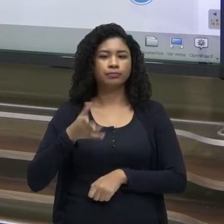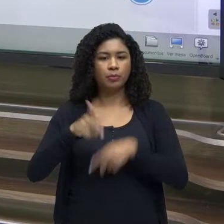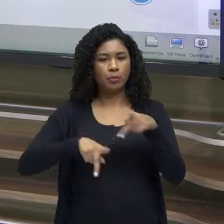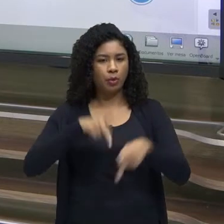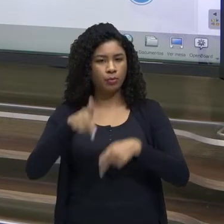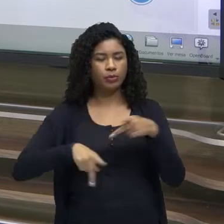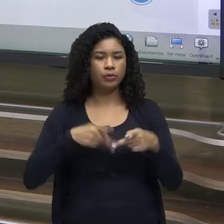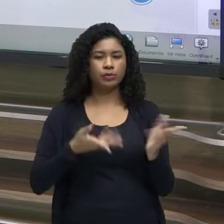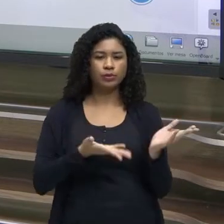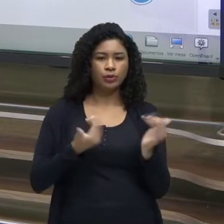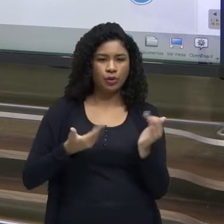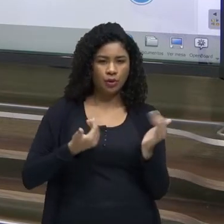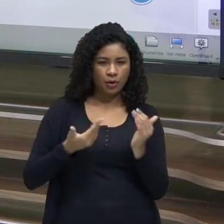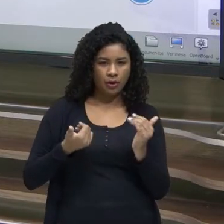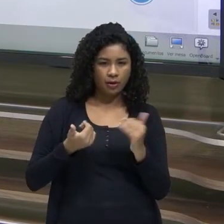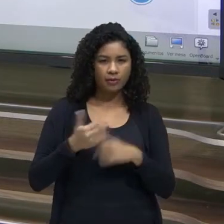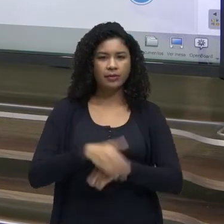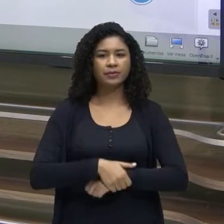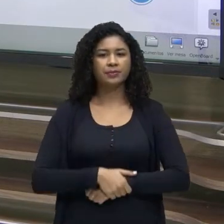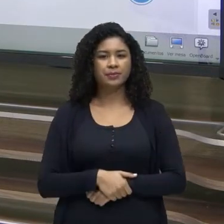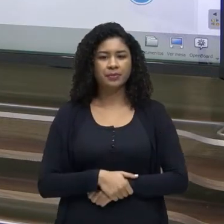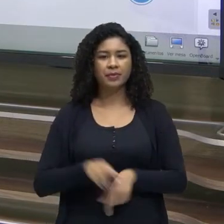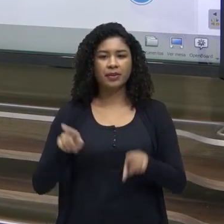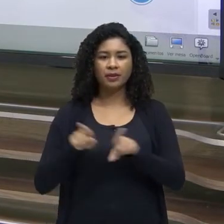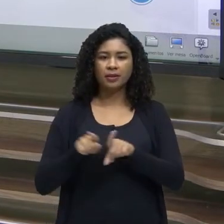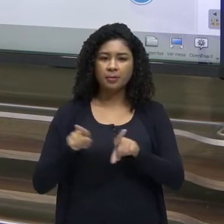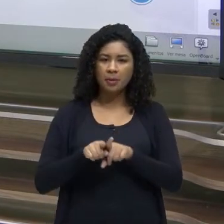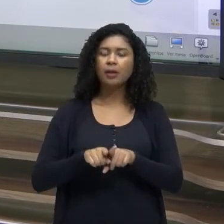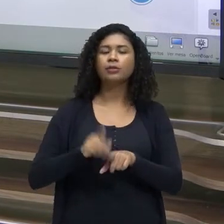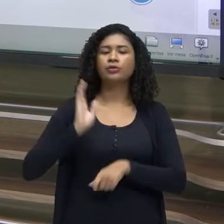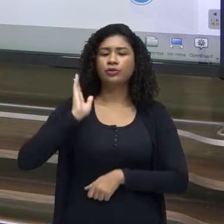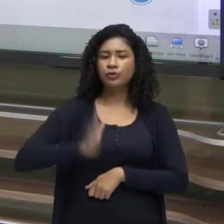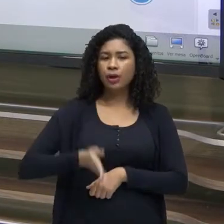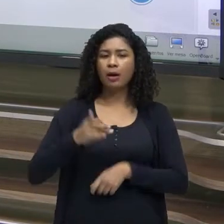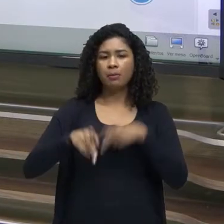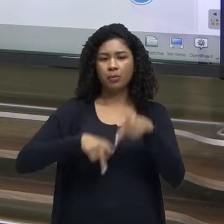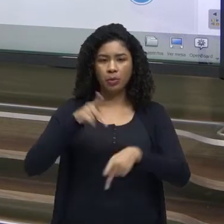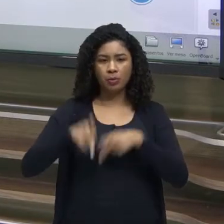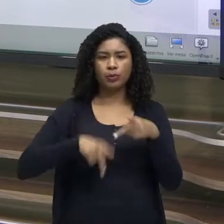já foi também um continente de população adulta, ou seja, a grande maioria da população